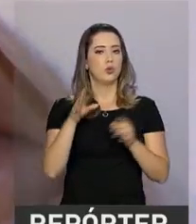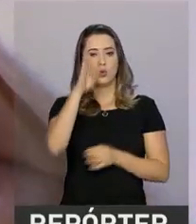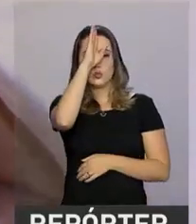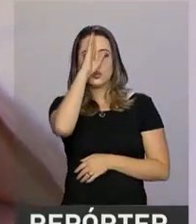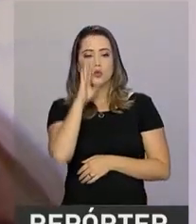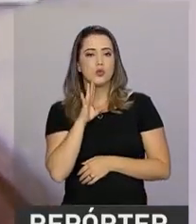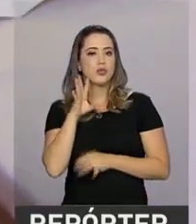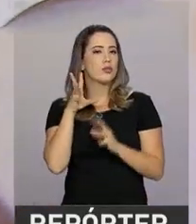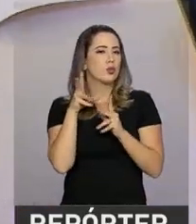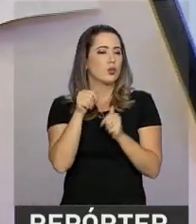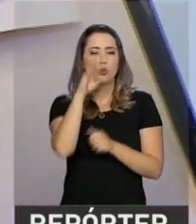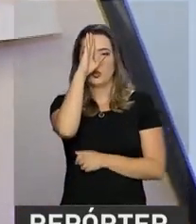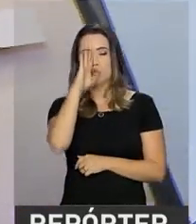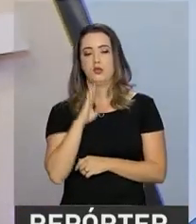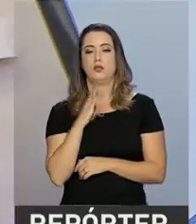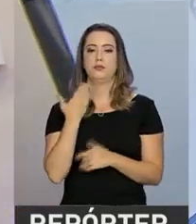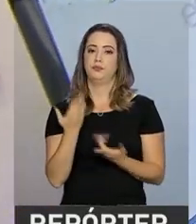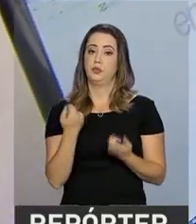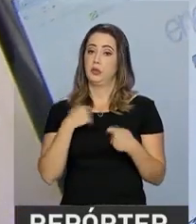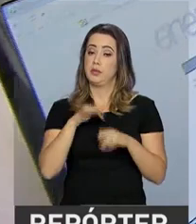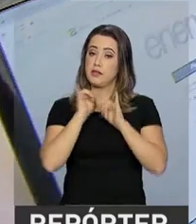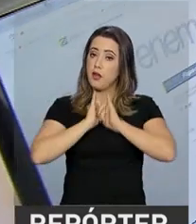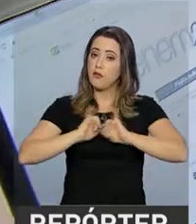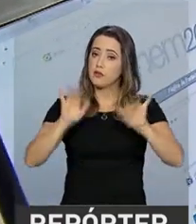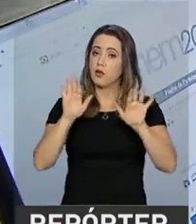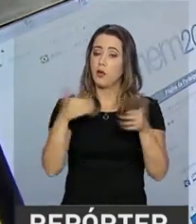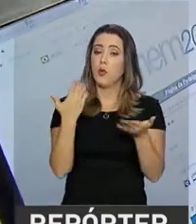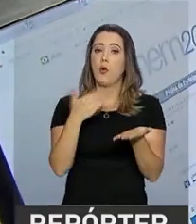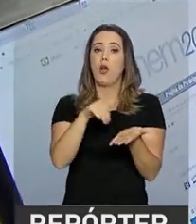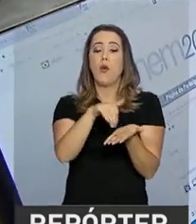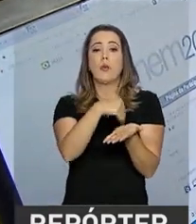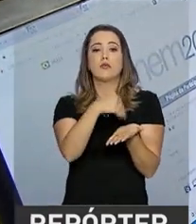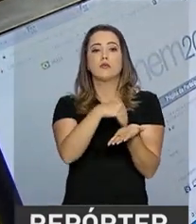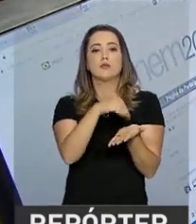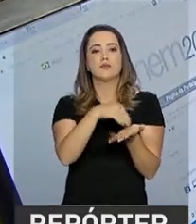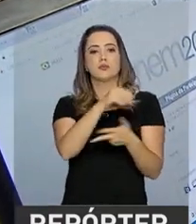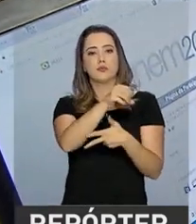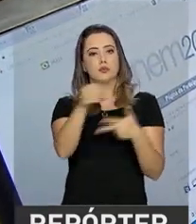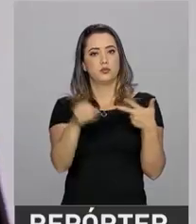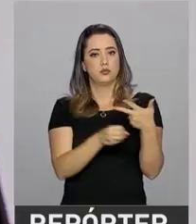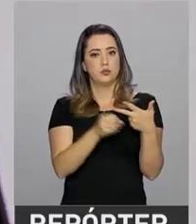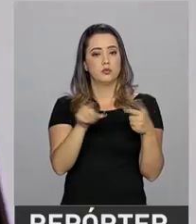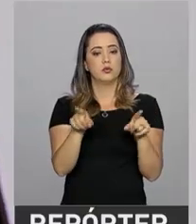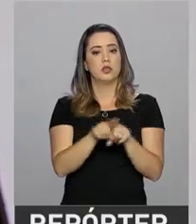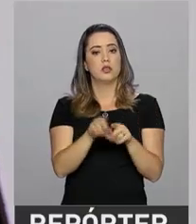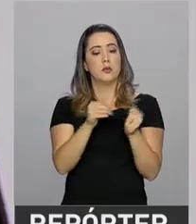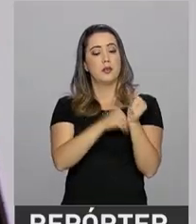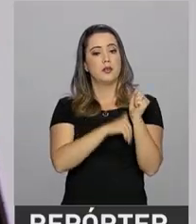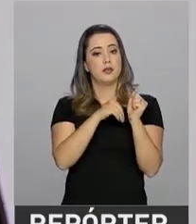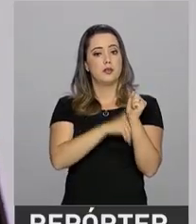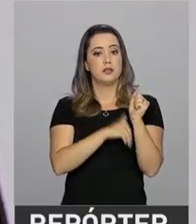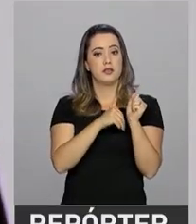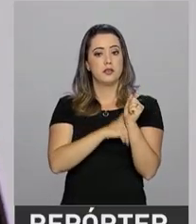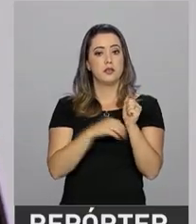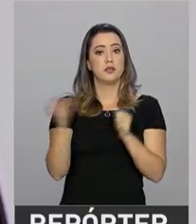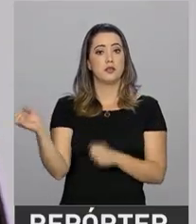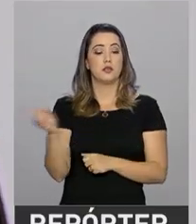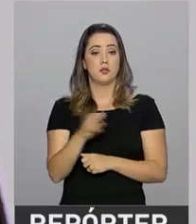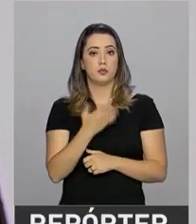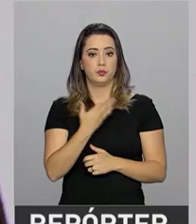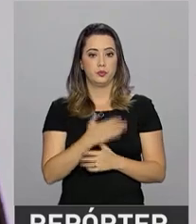gratuito é necessário informar o número de inscrição do enem em 2017 ea senha mais atual